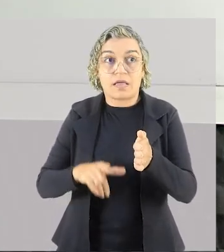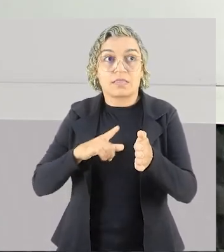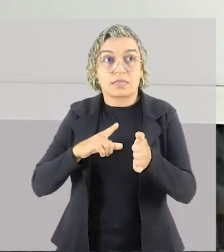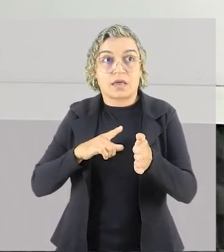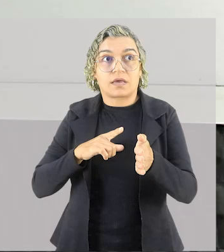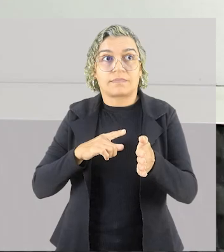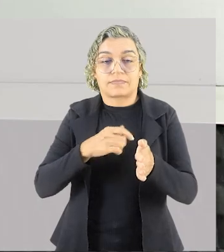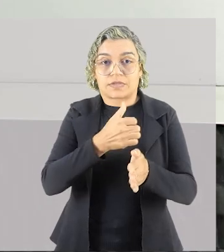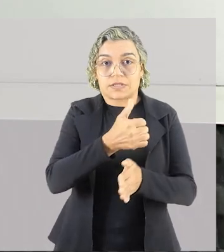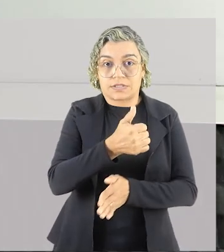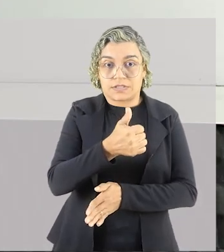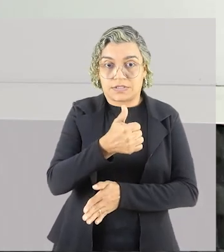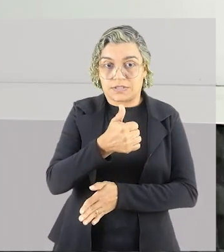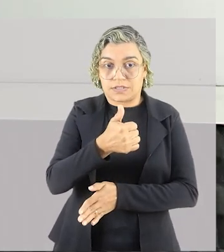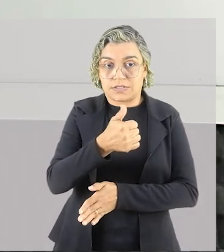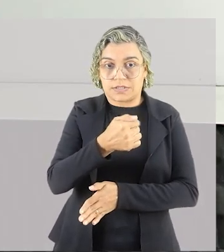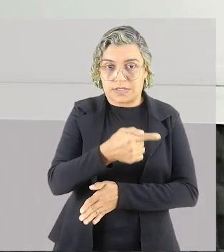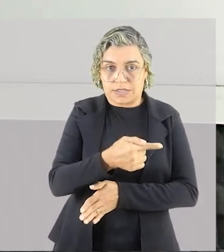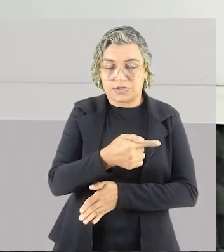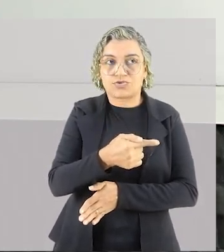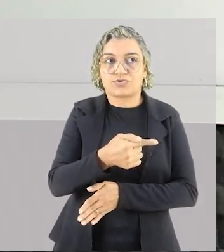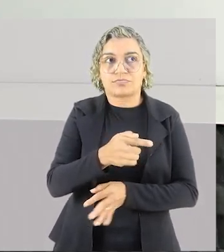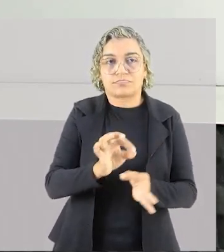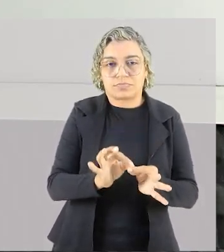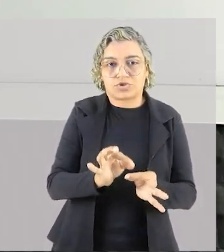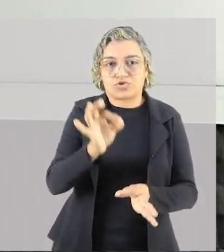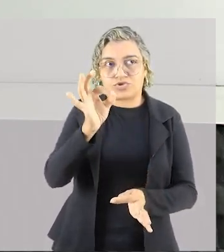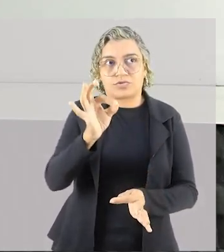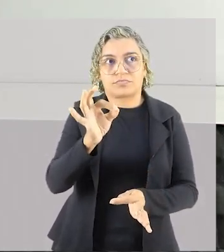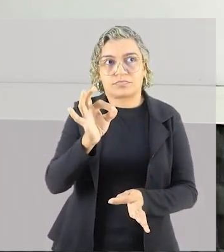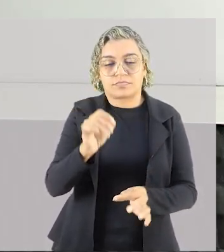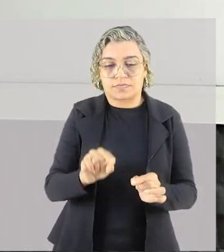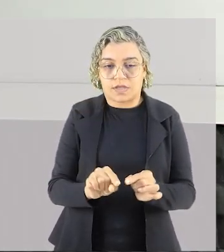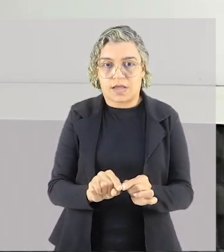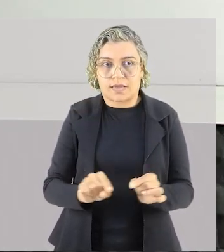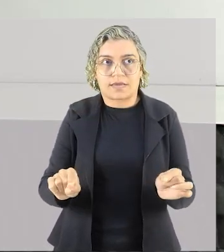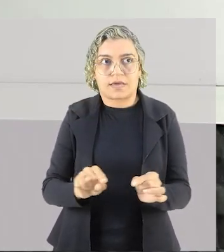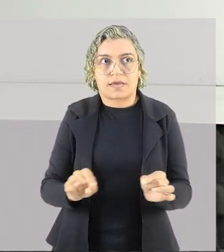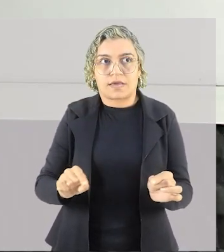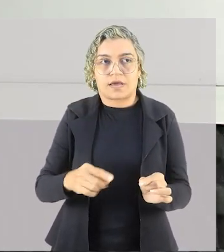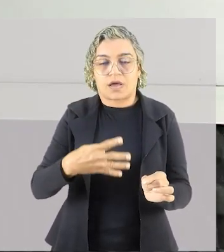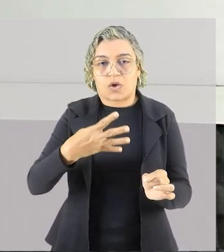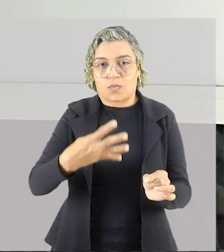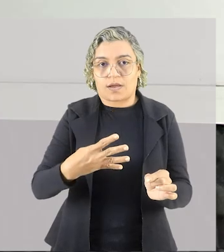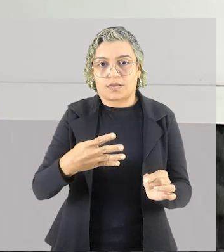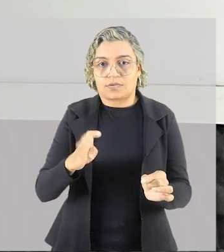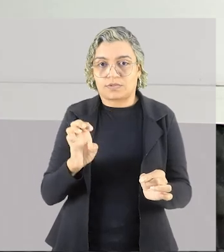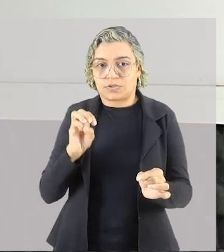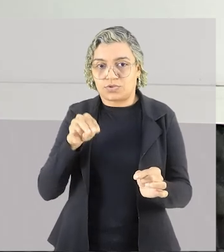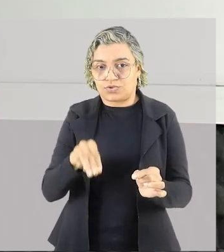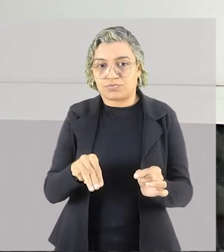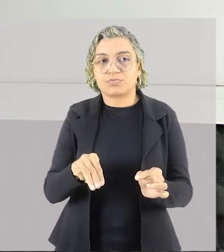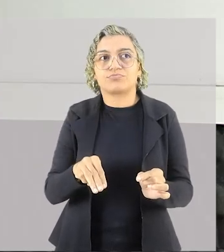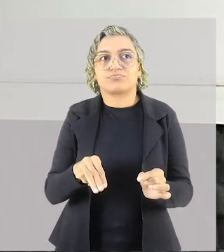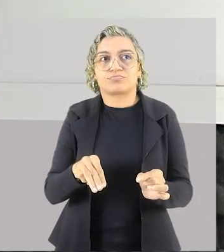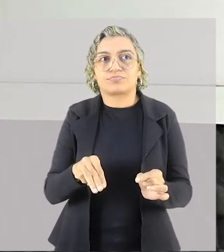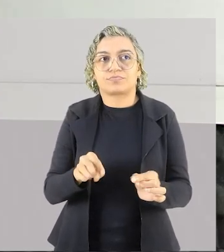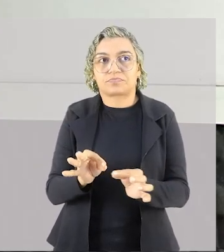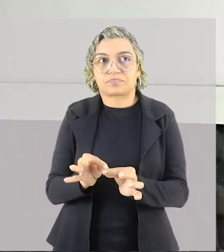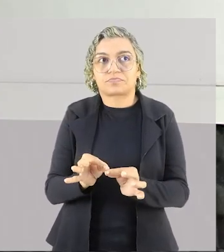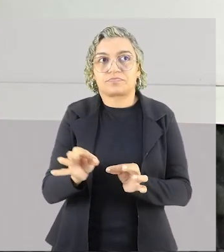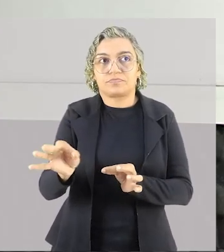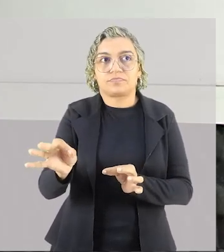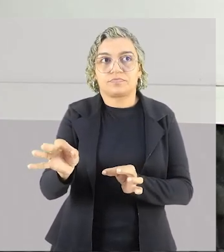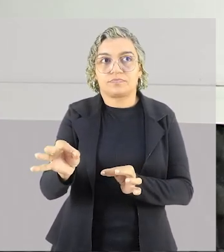que é 17, né? Ele dá aqui é 4 centímetros de largura, de comprimento